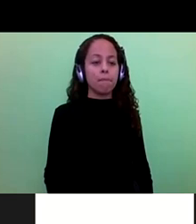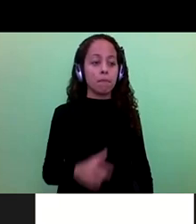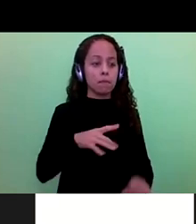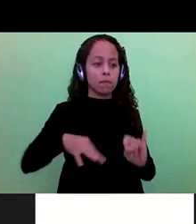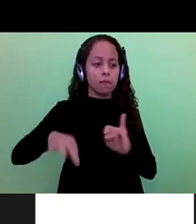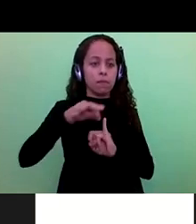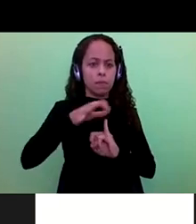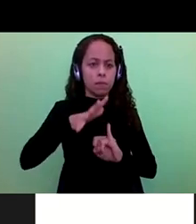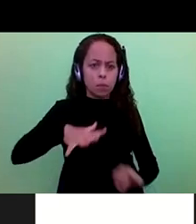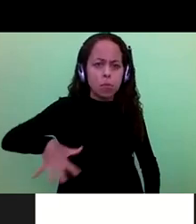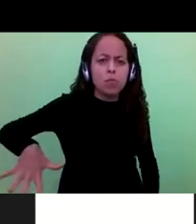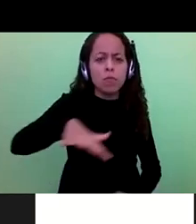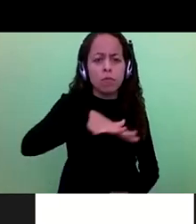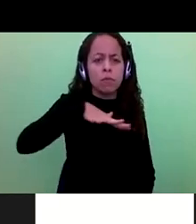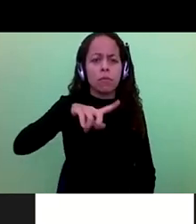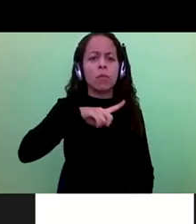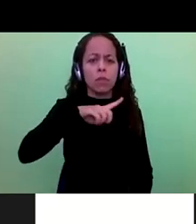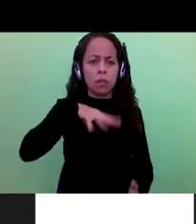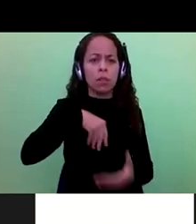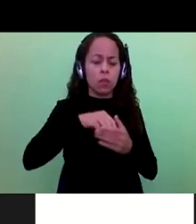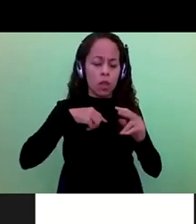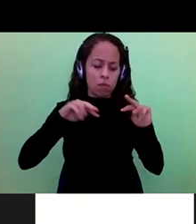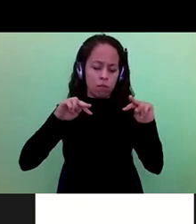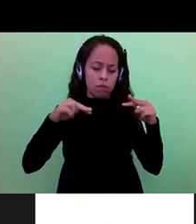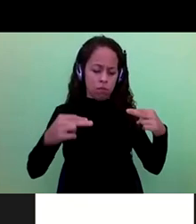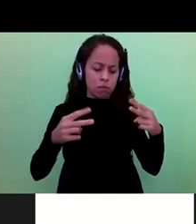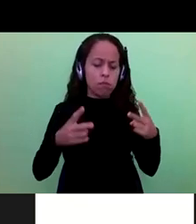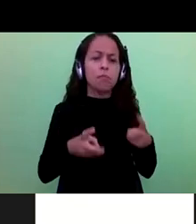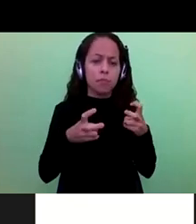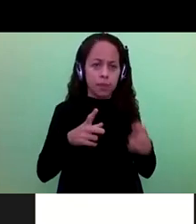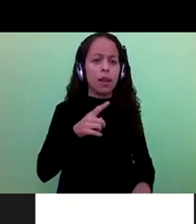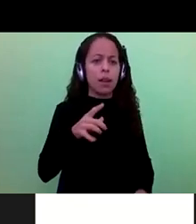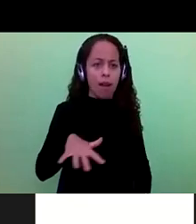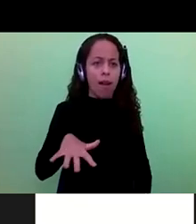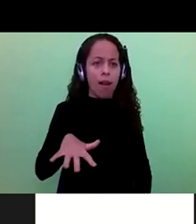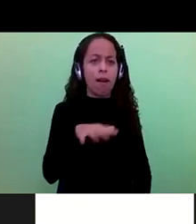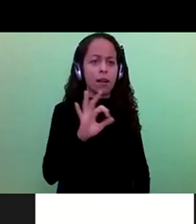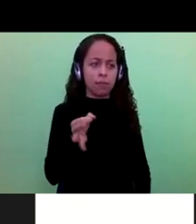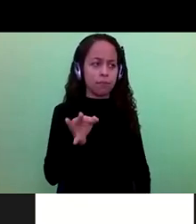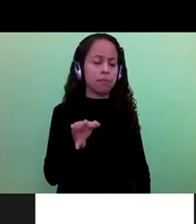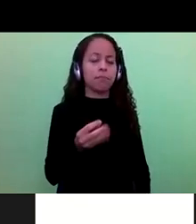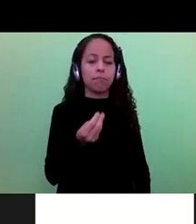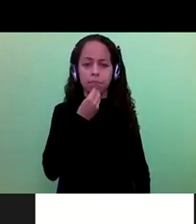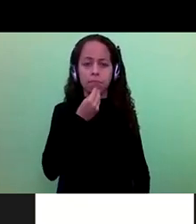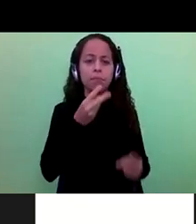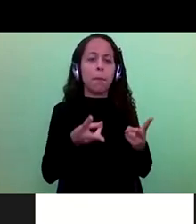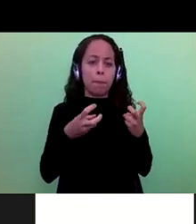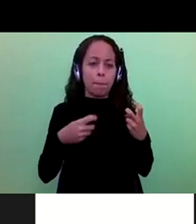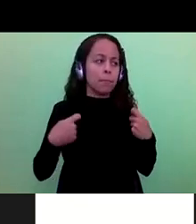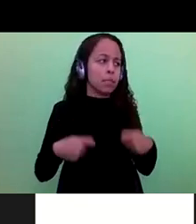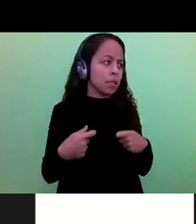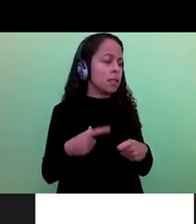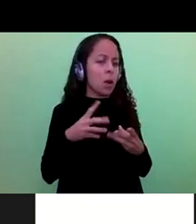todo, um reconhecimento nessa área, né? Um reconhecimento de